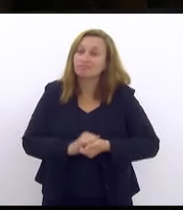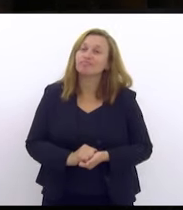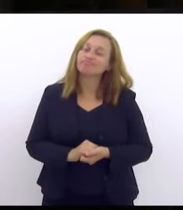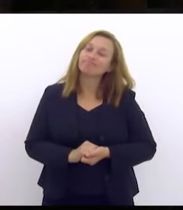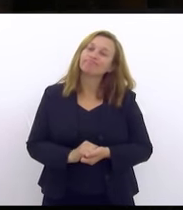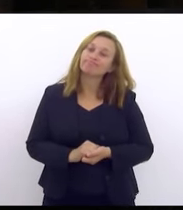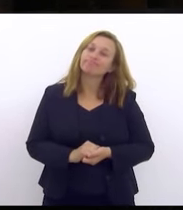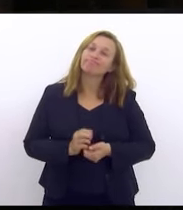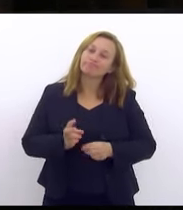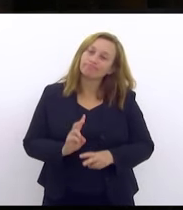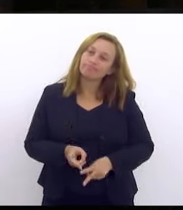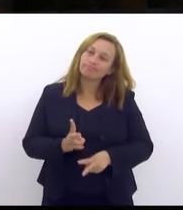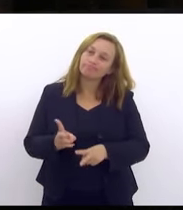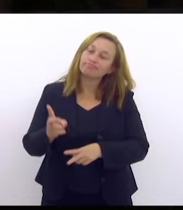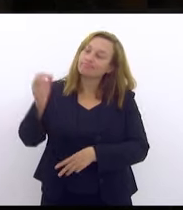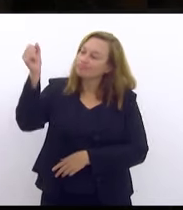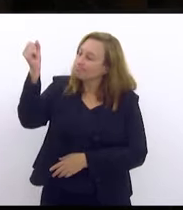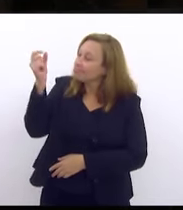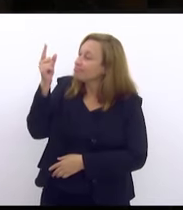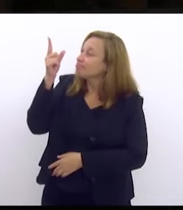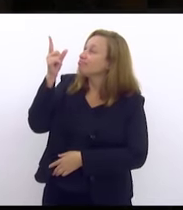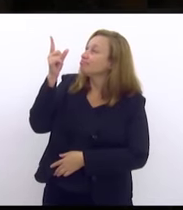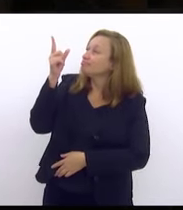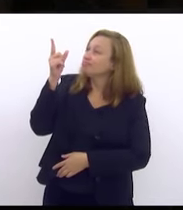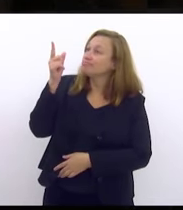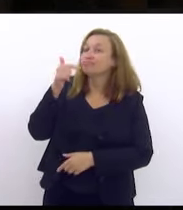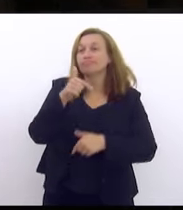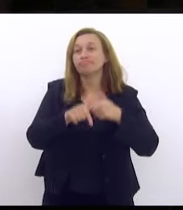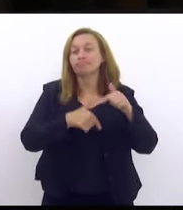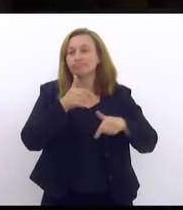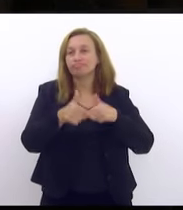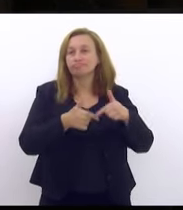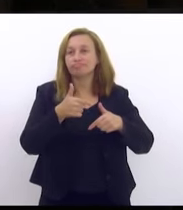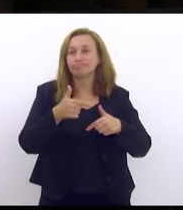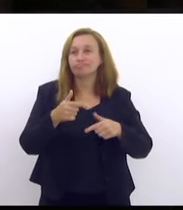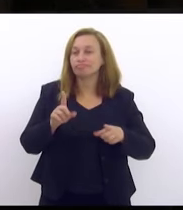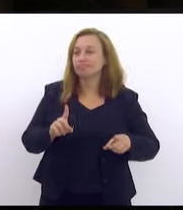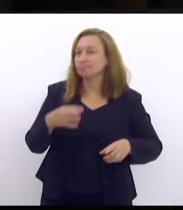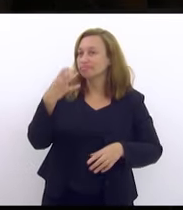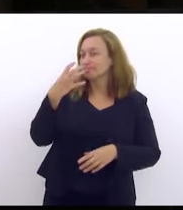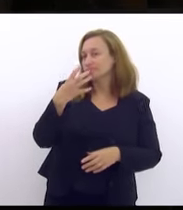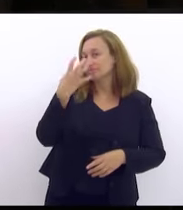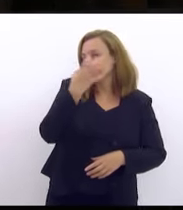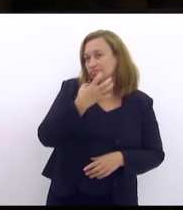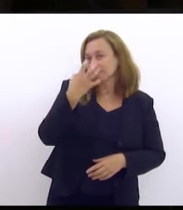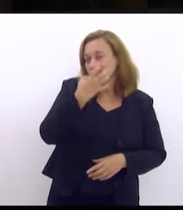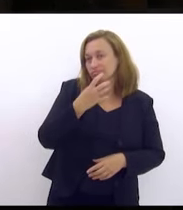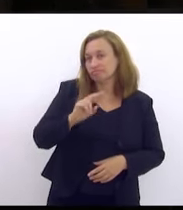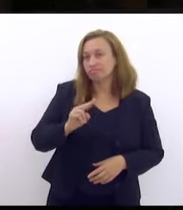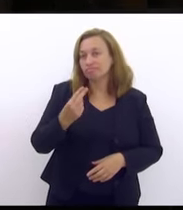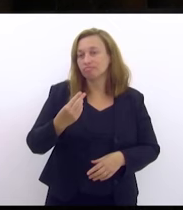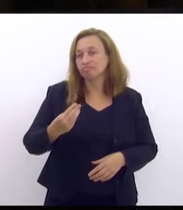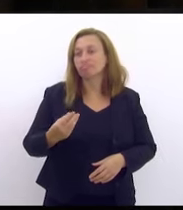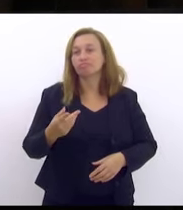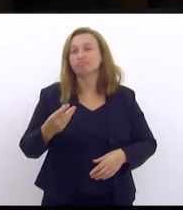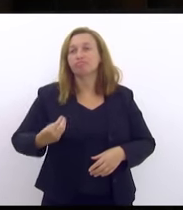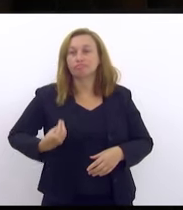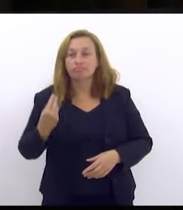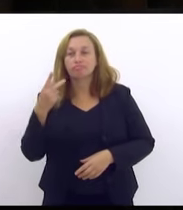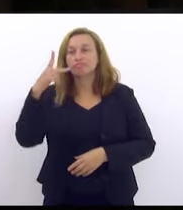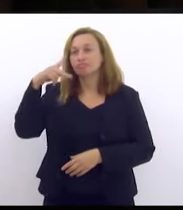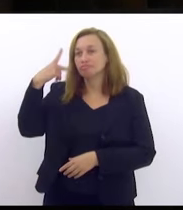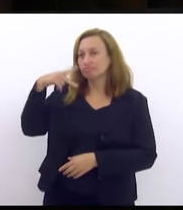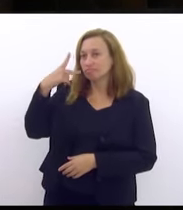vai continuar me inspirando na missão, seja na canção ou seja na minha vida pública, seja na minha vida